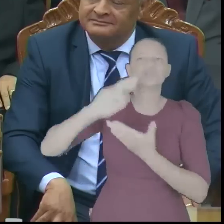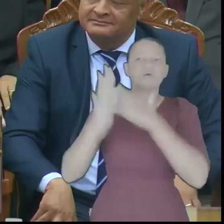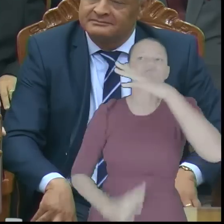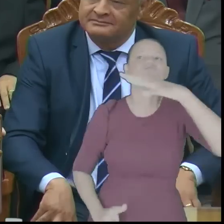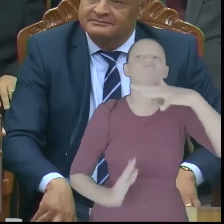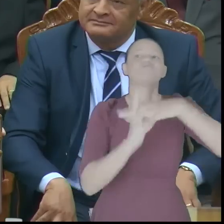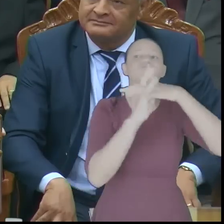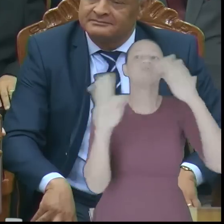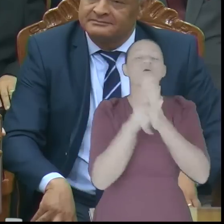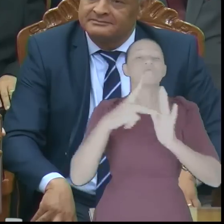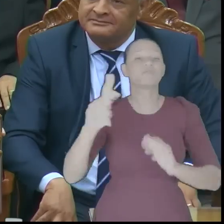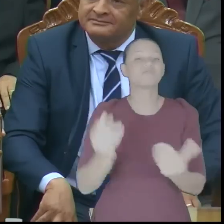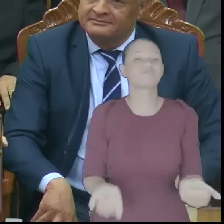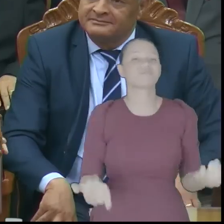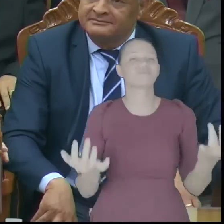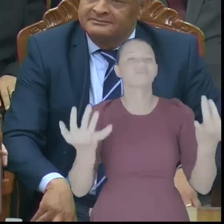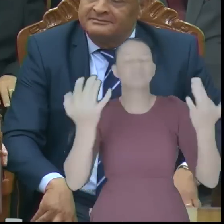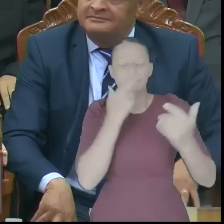absoluto.